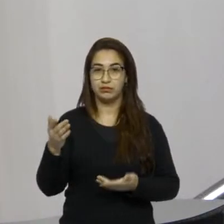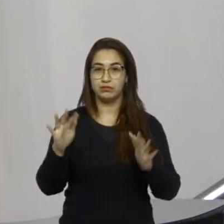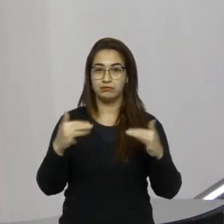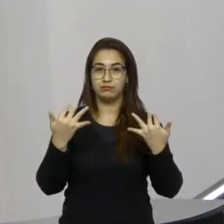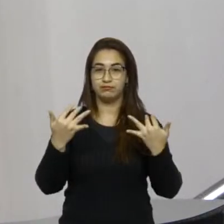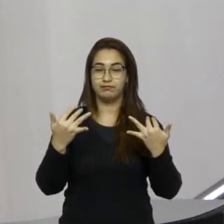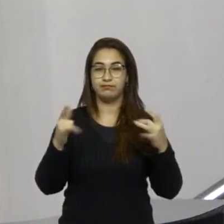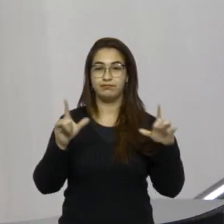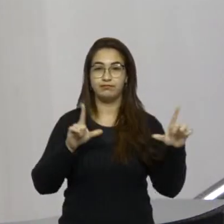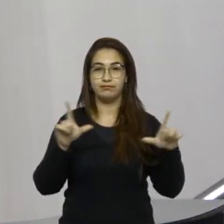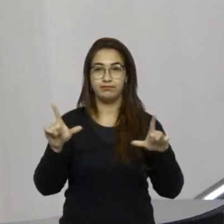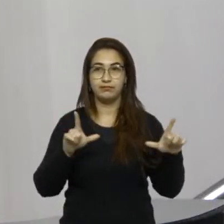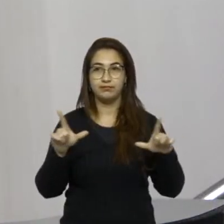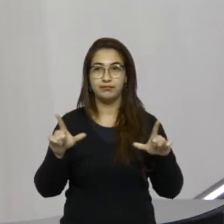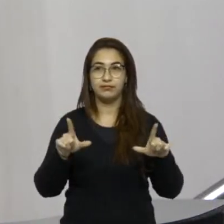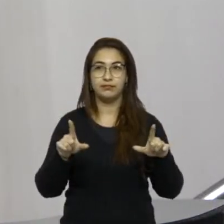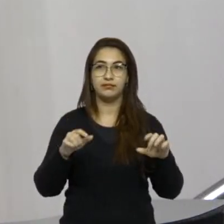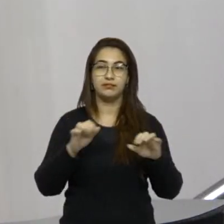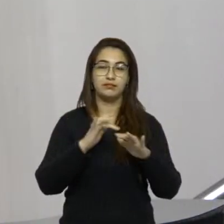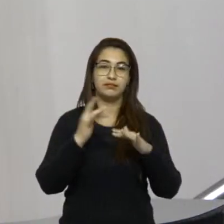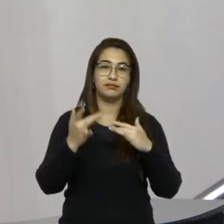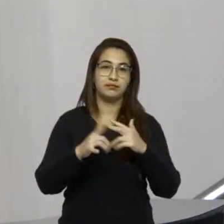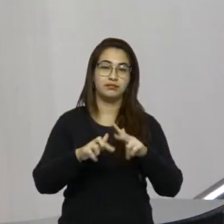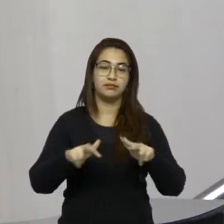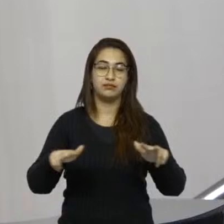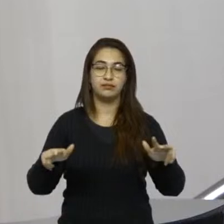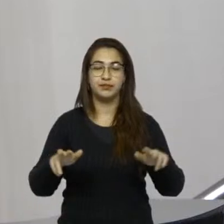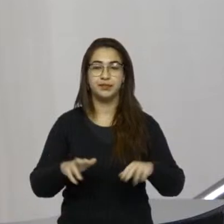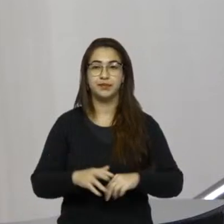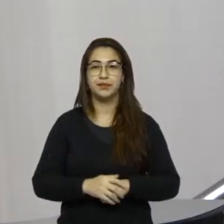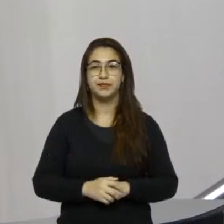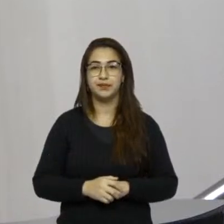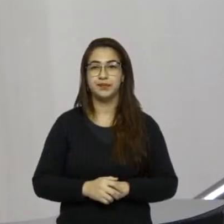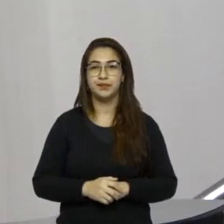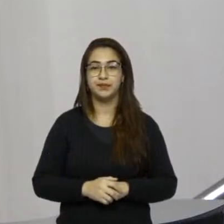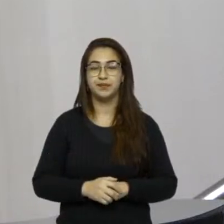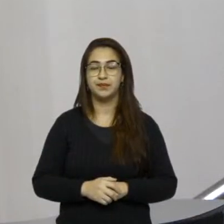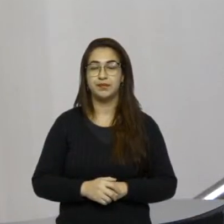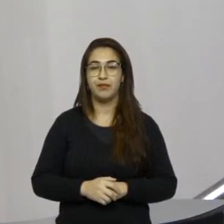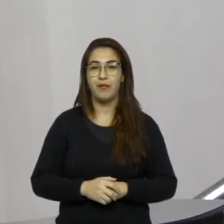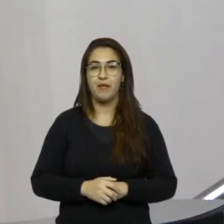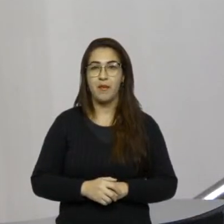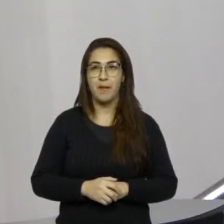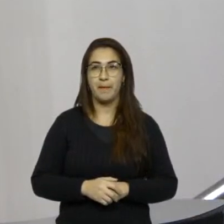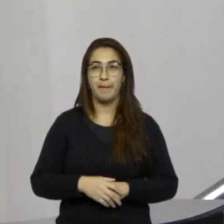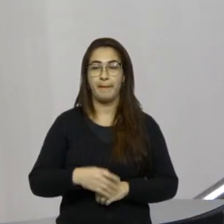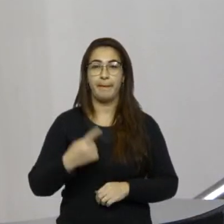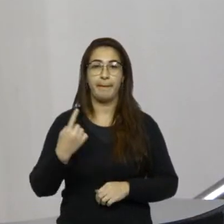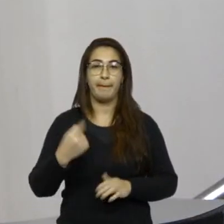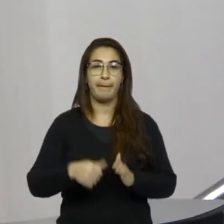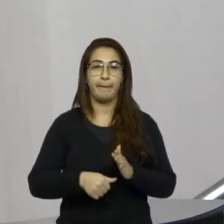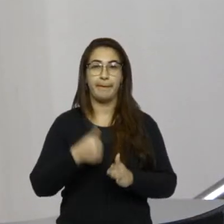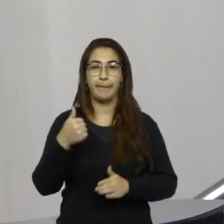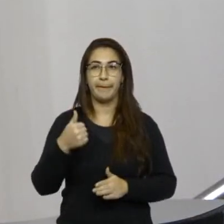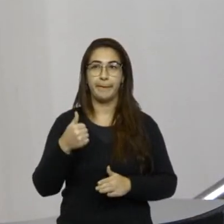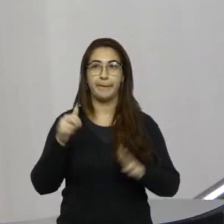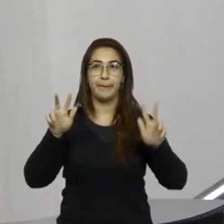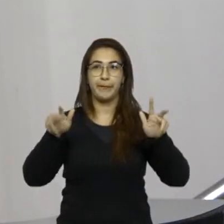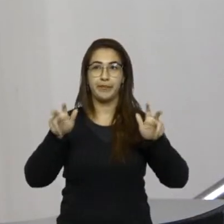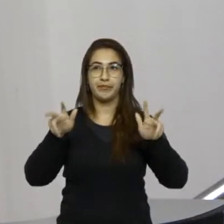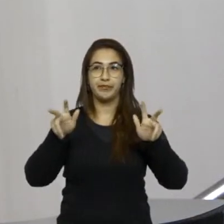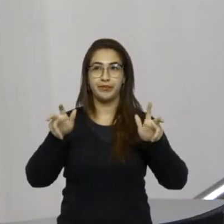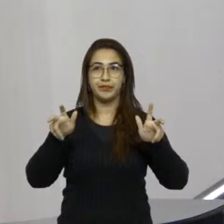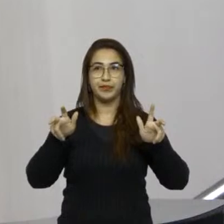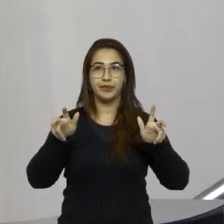dos demais veículos de comunicação. Eu, como primeiro assunto no dia de hoje, eu quero trazer a demanda urgente da